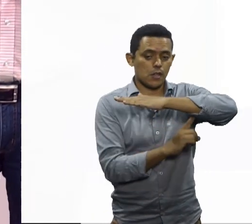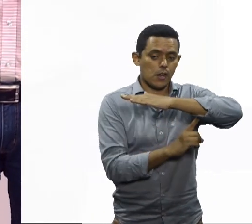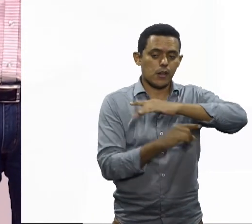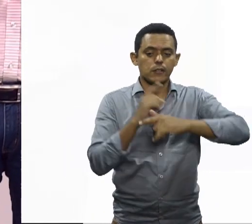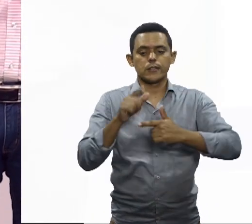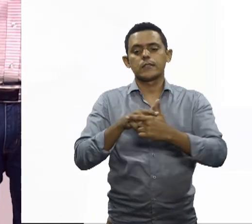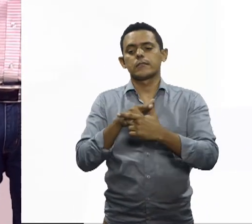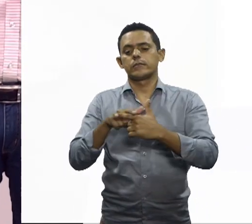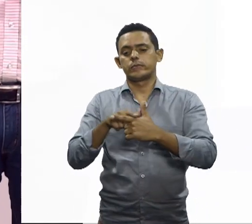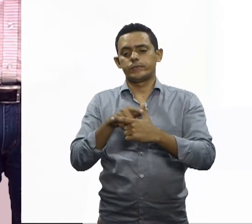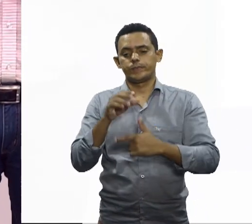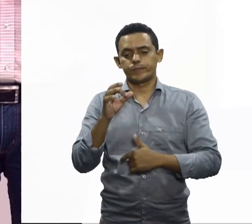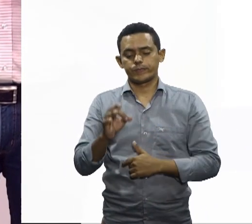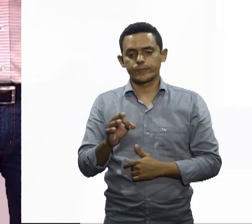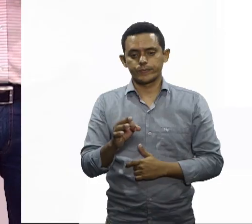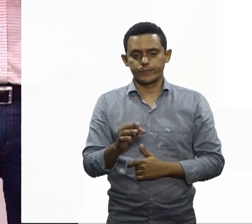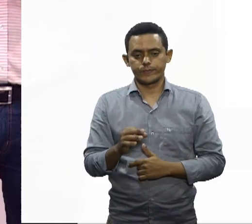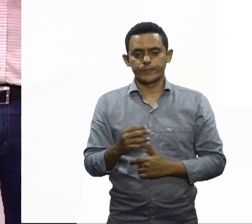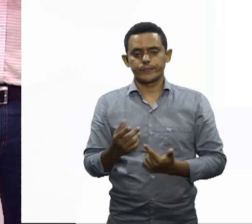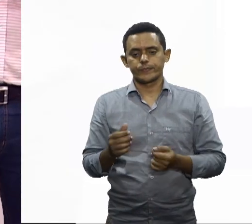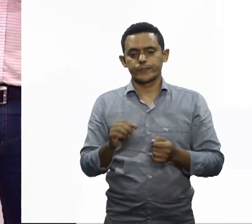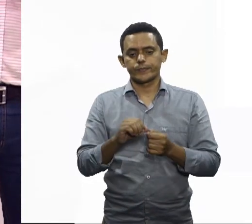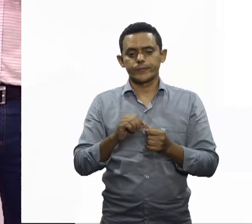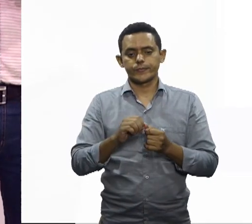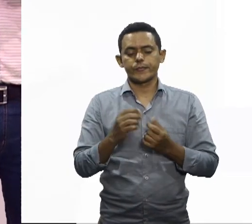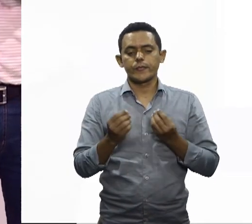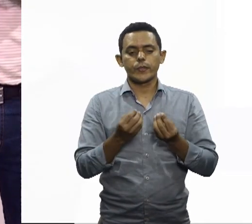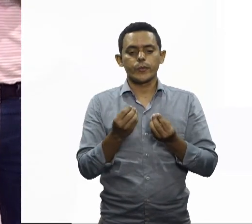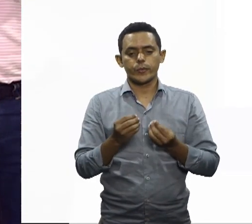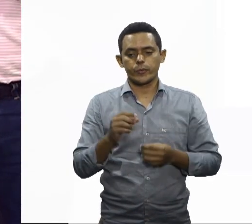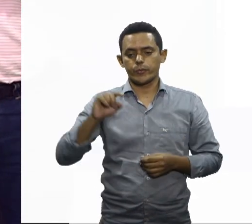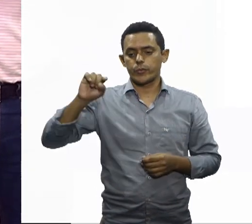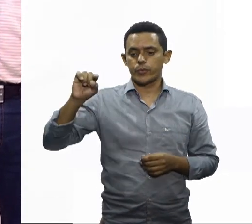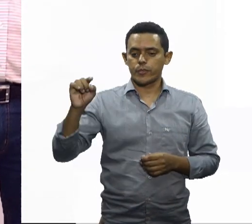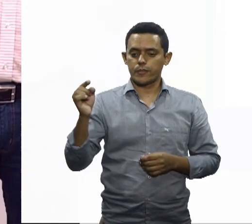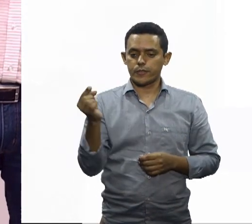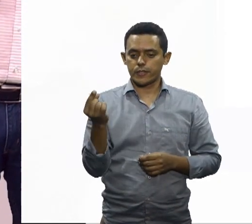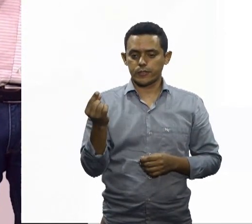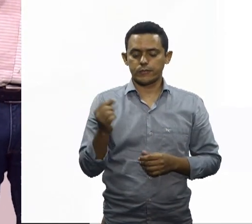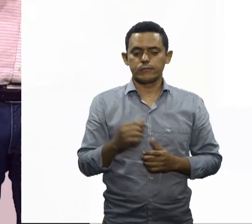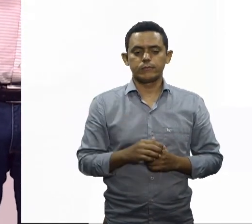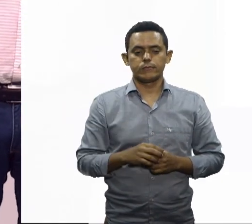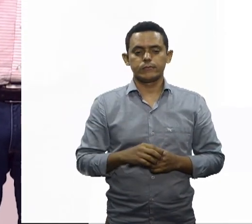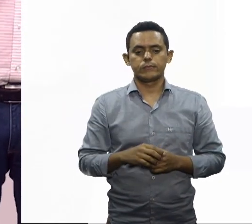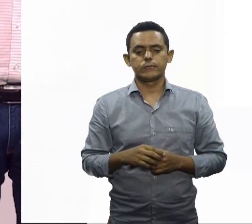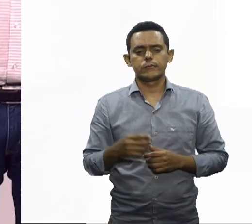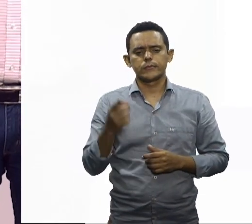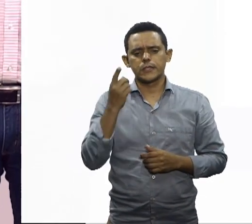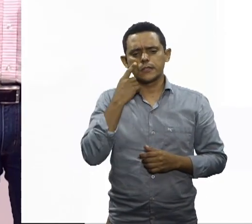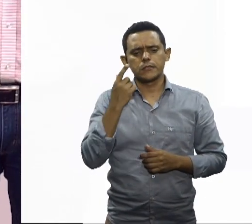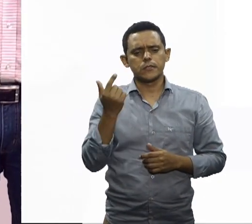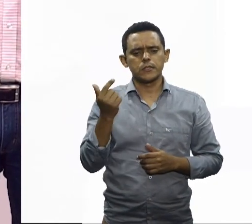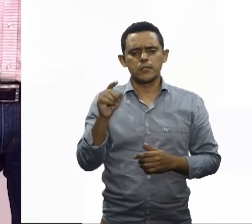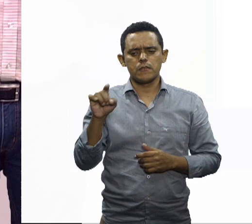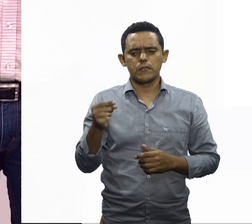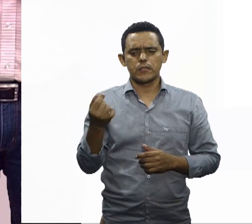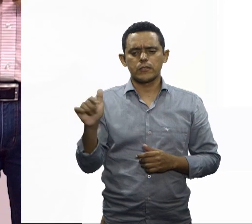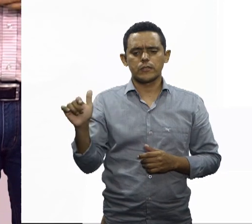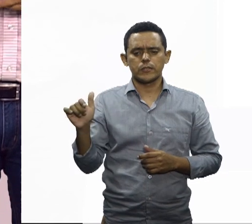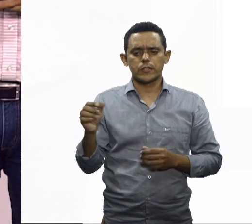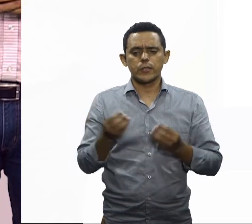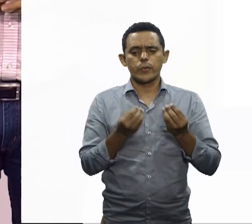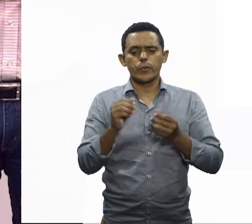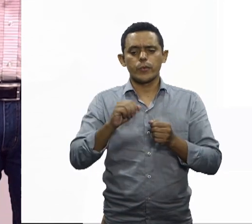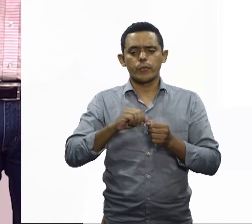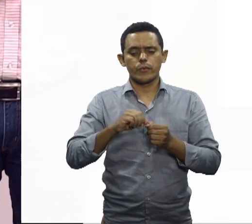dividir, você vai deslocar a vírgula ou para a direita ou para a esquerda. Isso de acordo com a quantidade